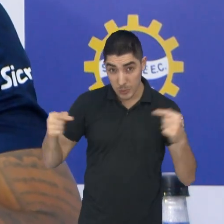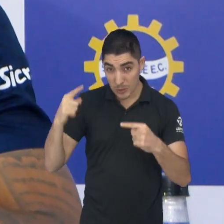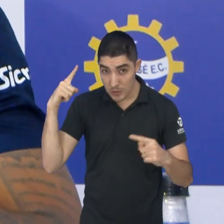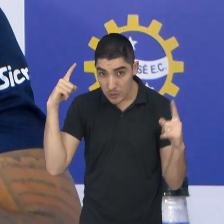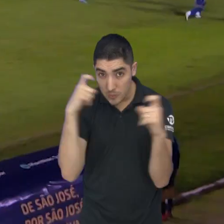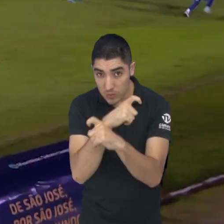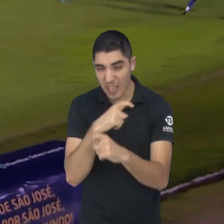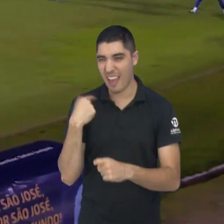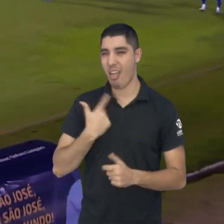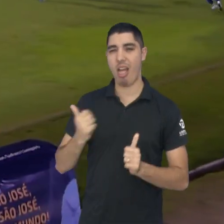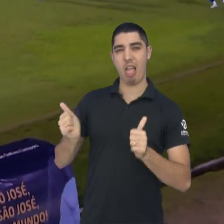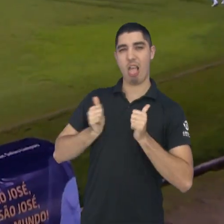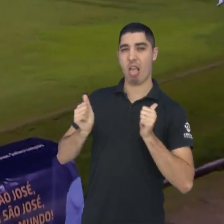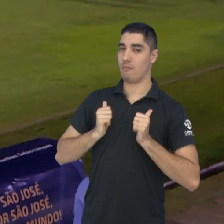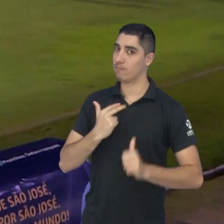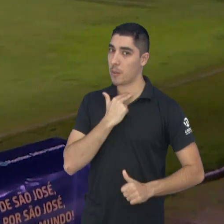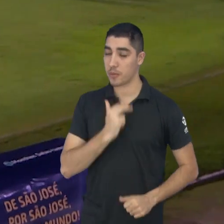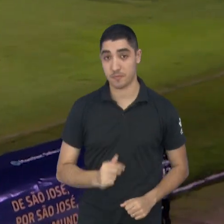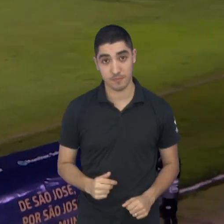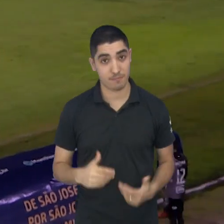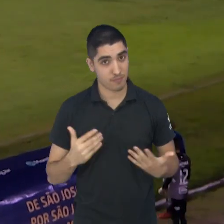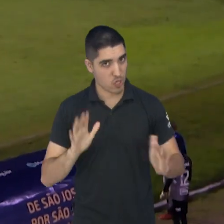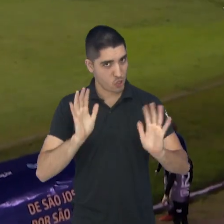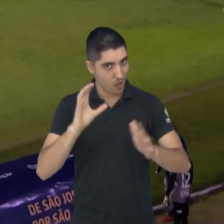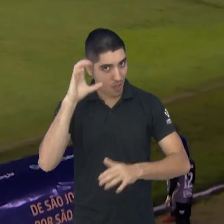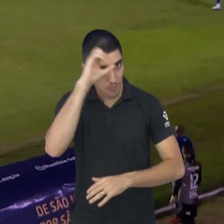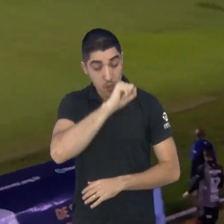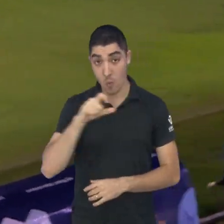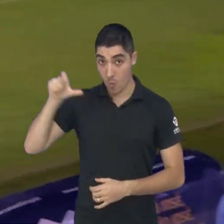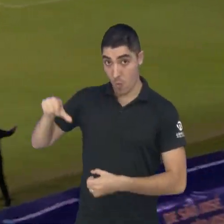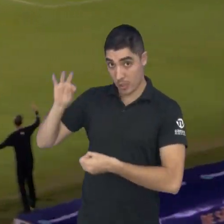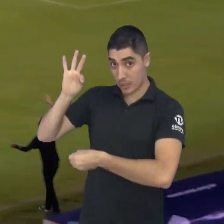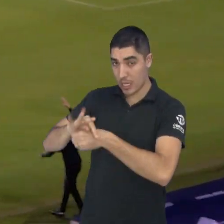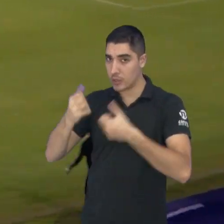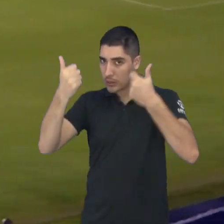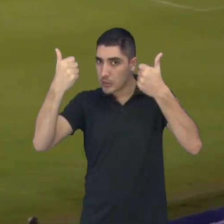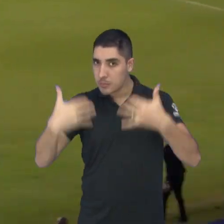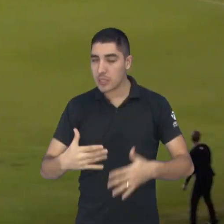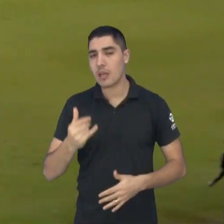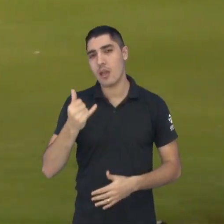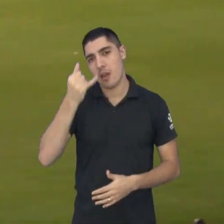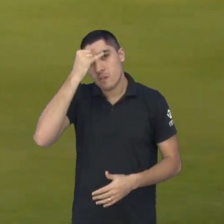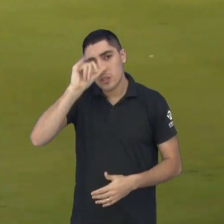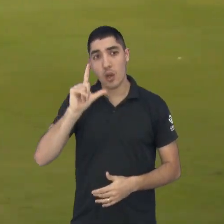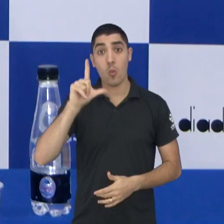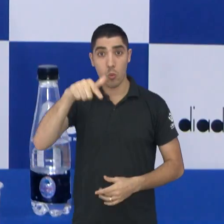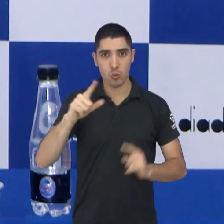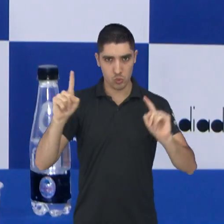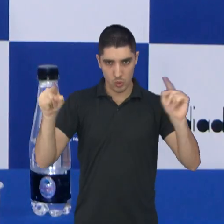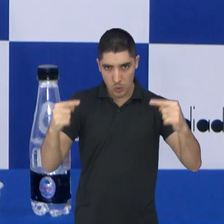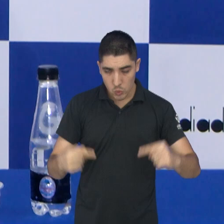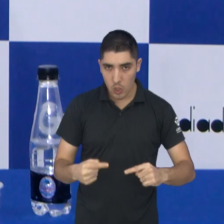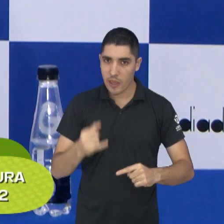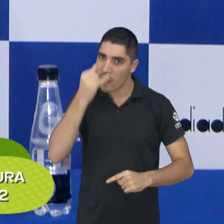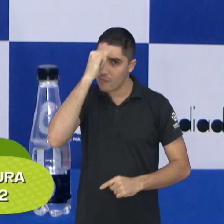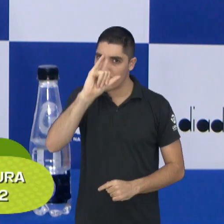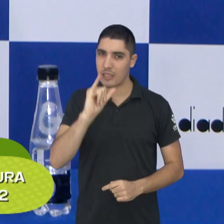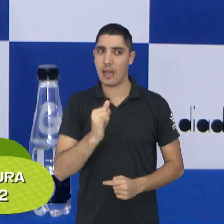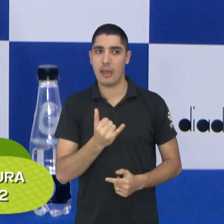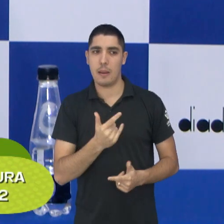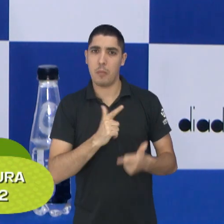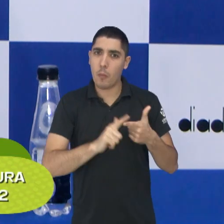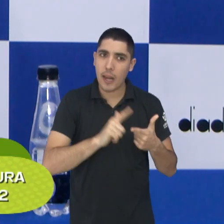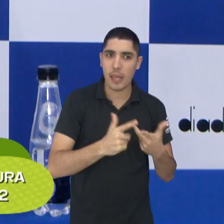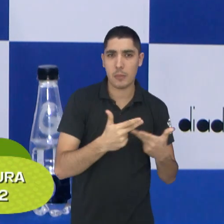para o adversário. Aprendizados à parte, Ricardo Costa espera menos sofrimento nos próximos jogos. E uma forma é